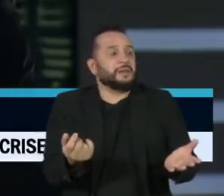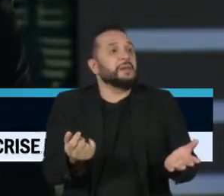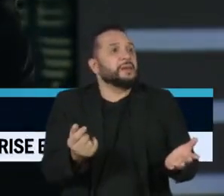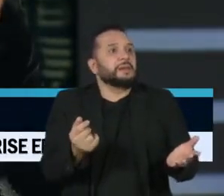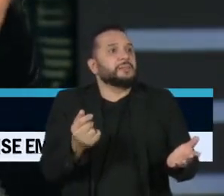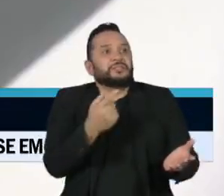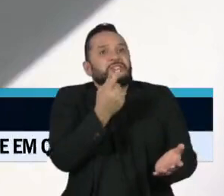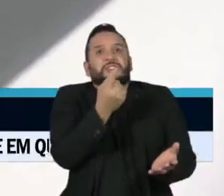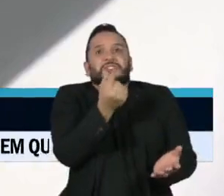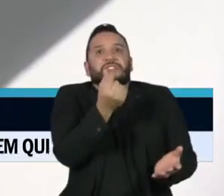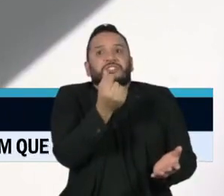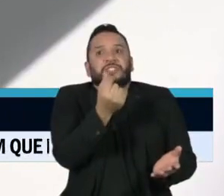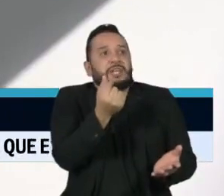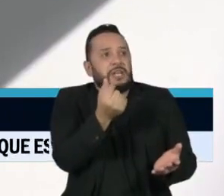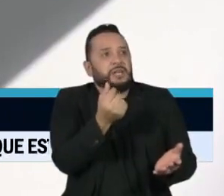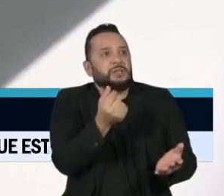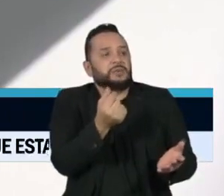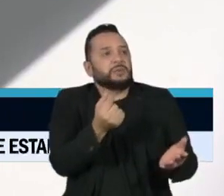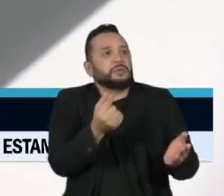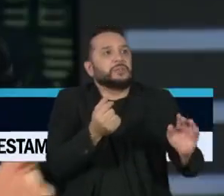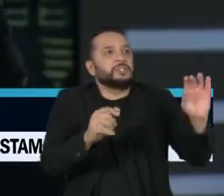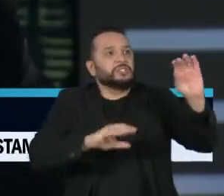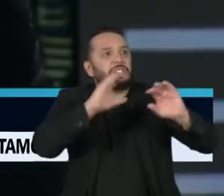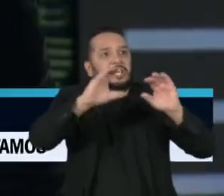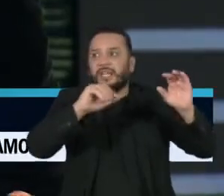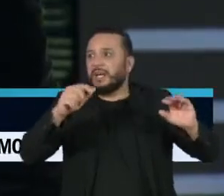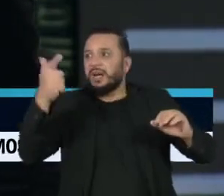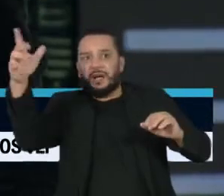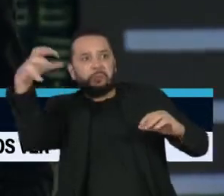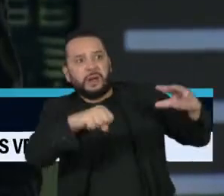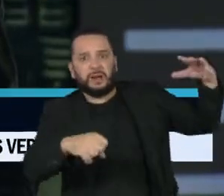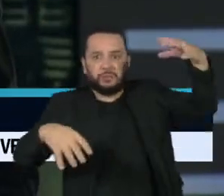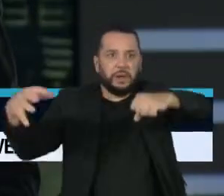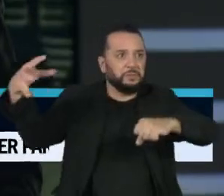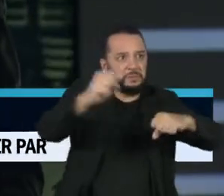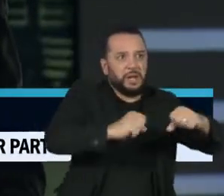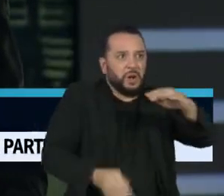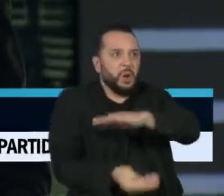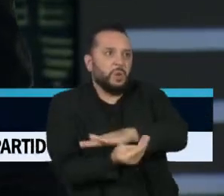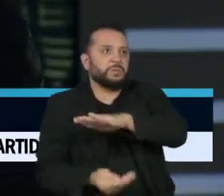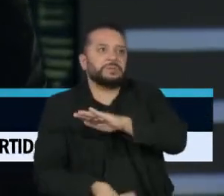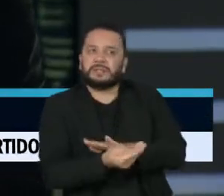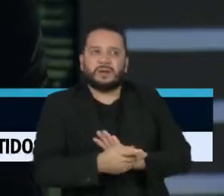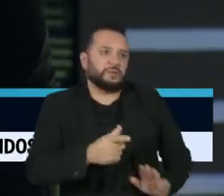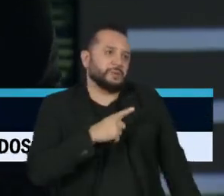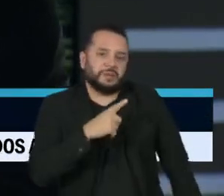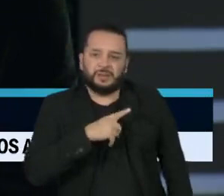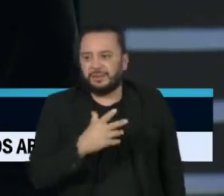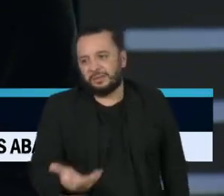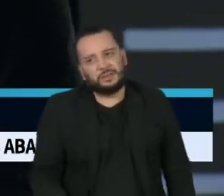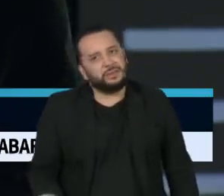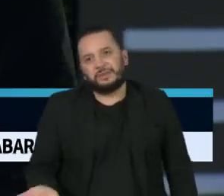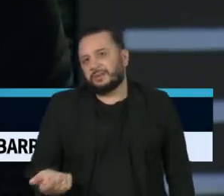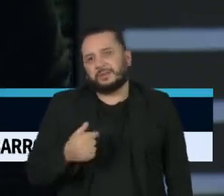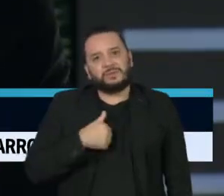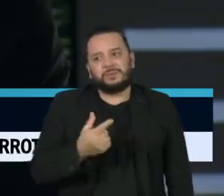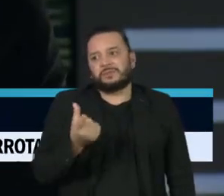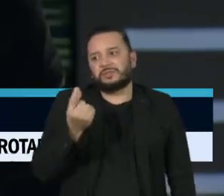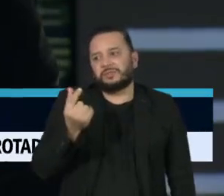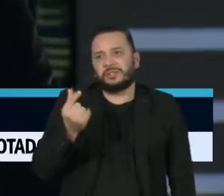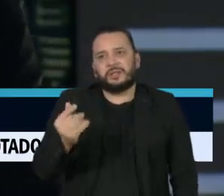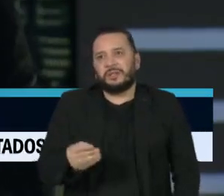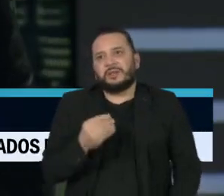assassinado o dinheiro chegando vira uma disputa ver uma briga vira uma corrupção Então até para doar